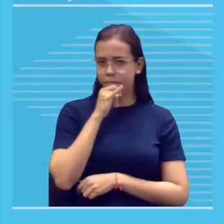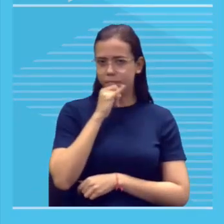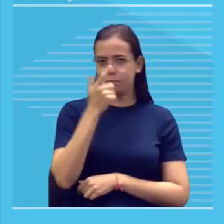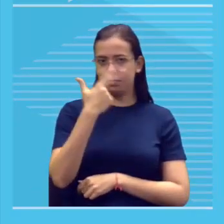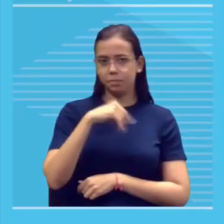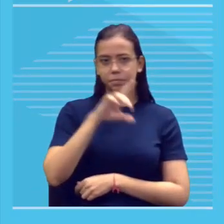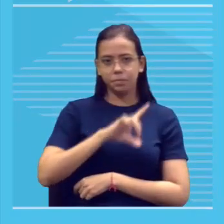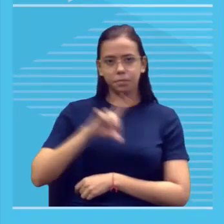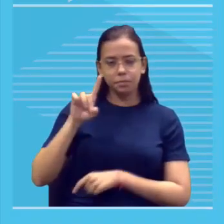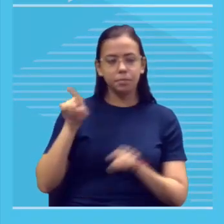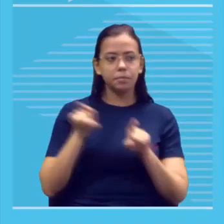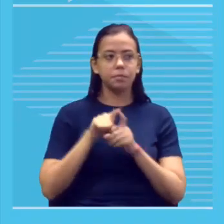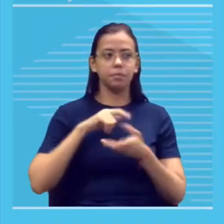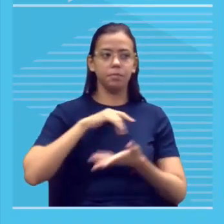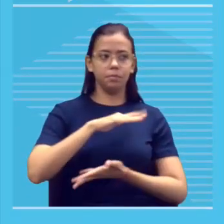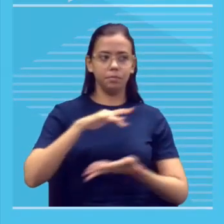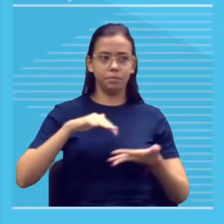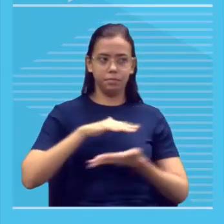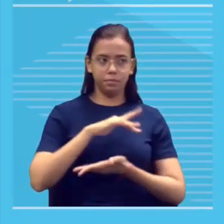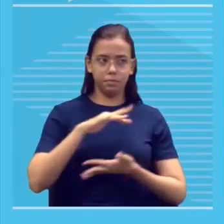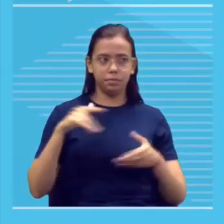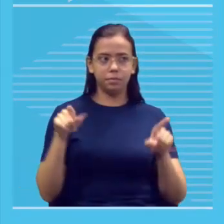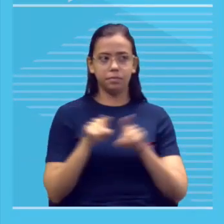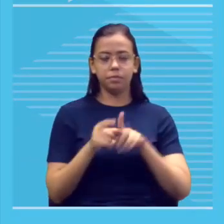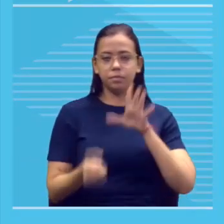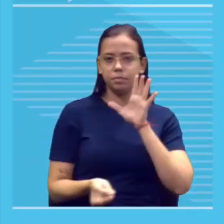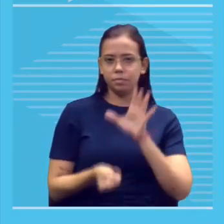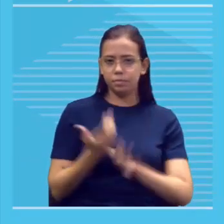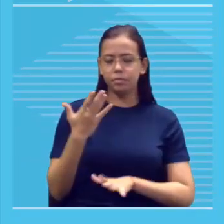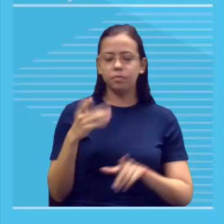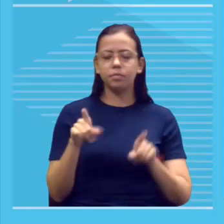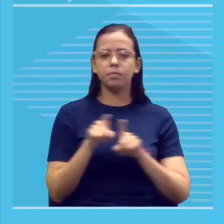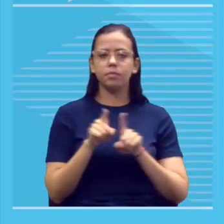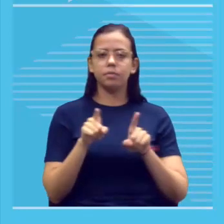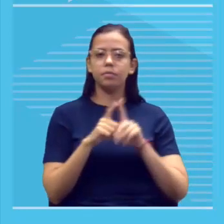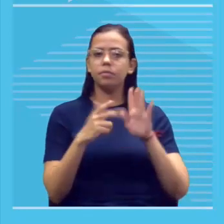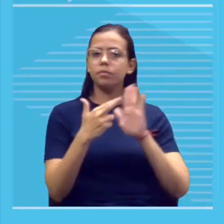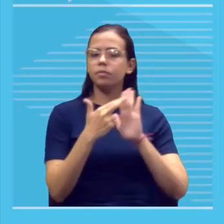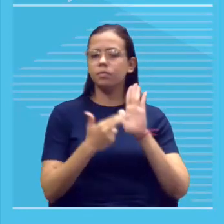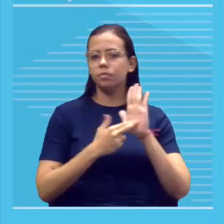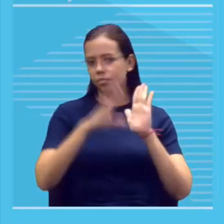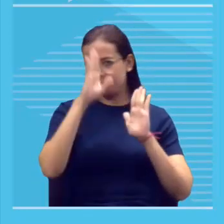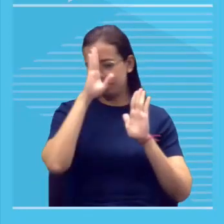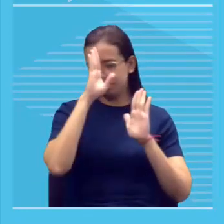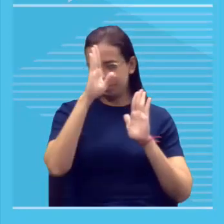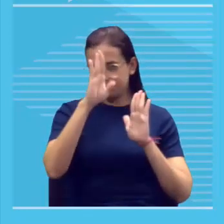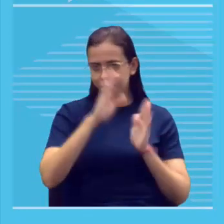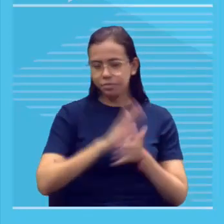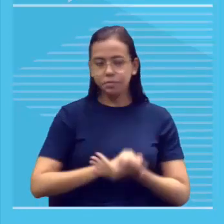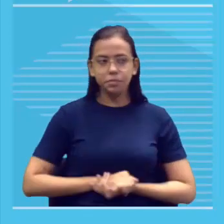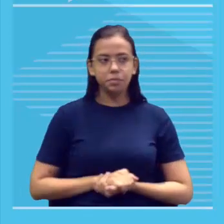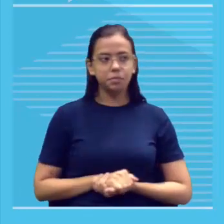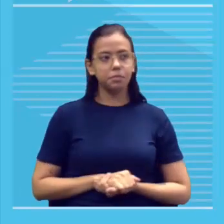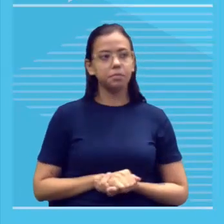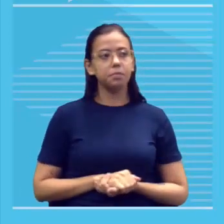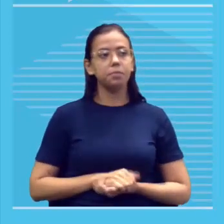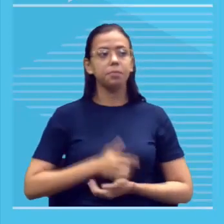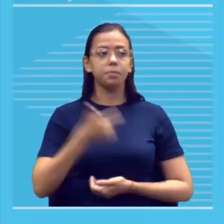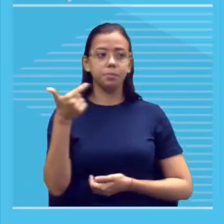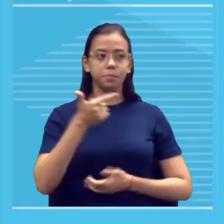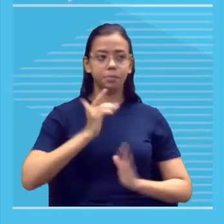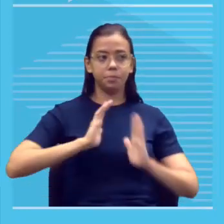o universo a criação e o princípio Vital a segunda parte